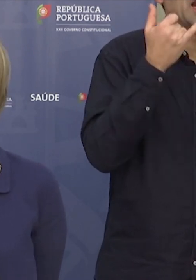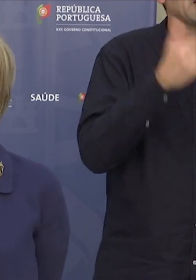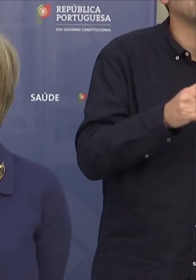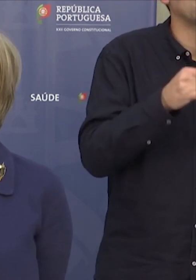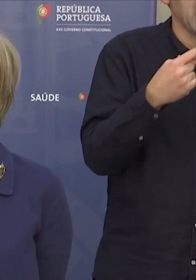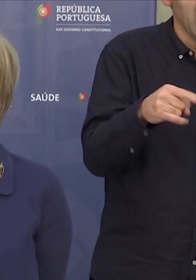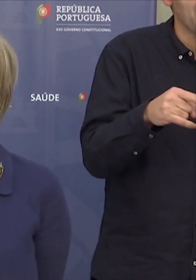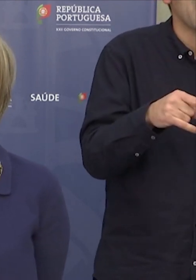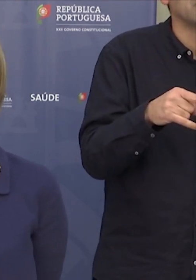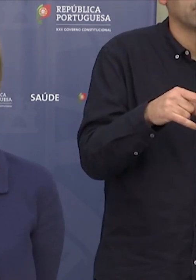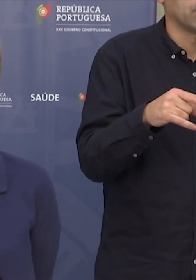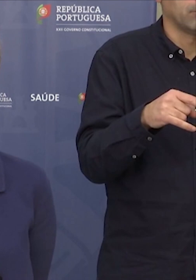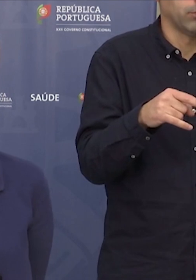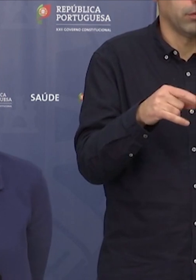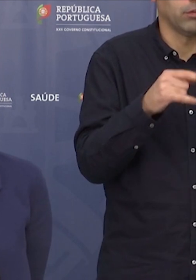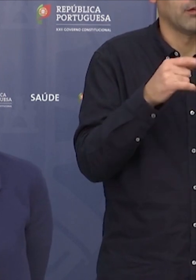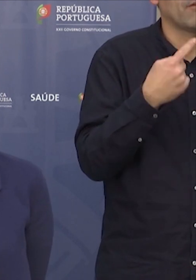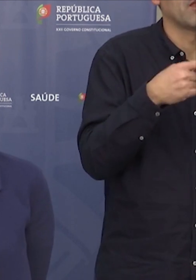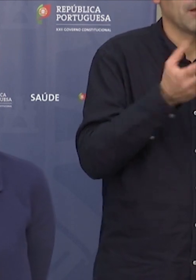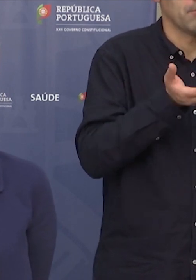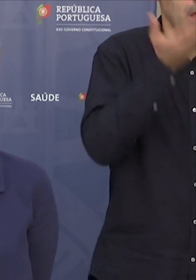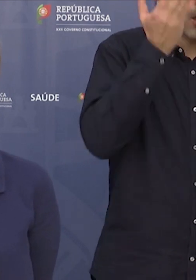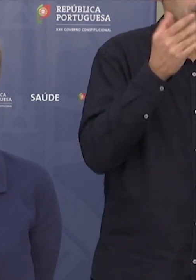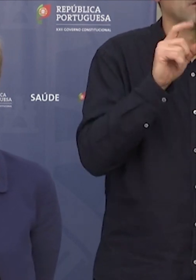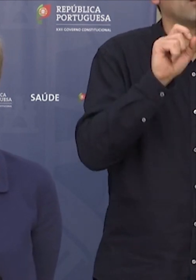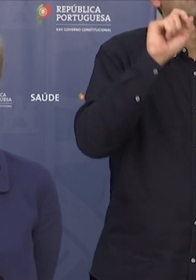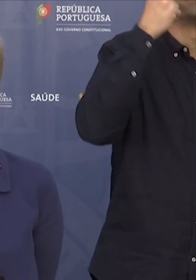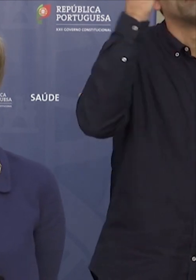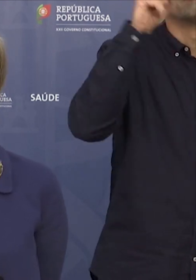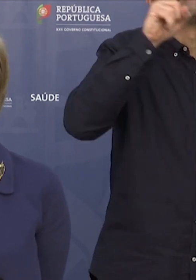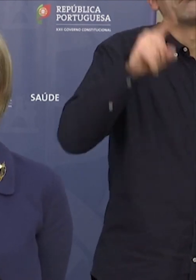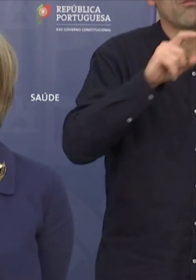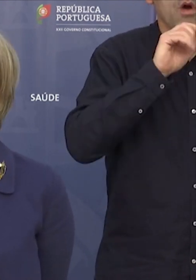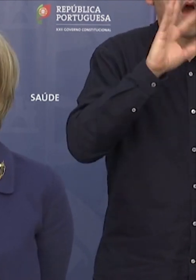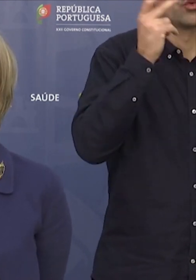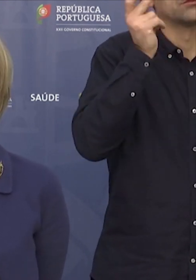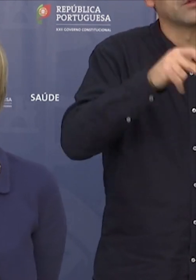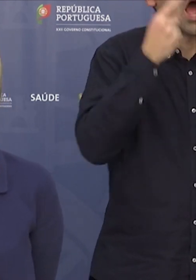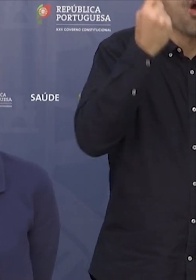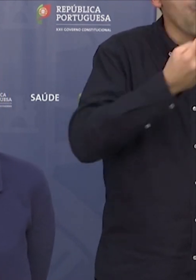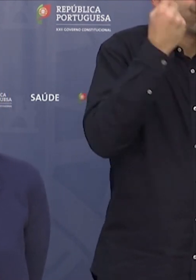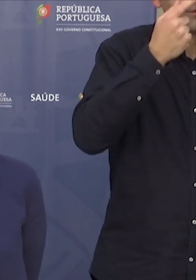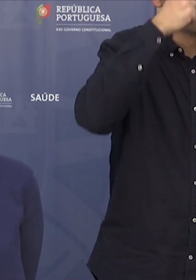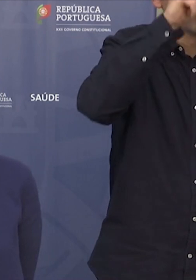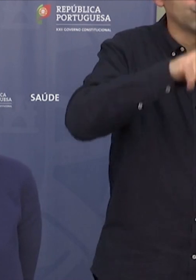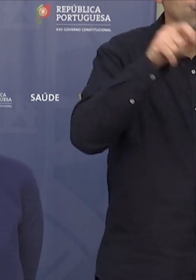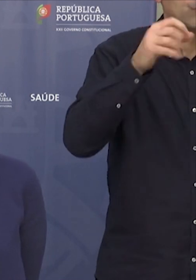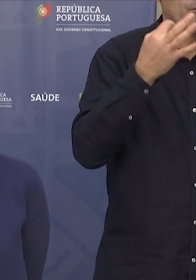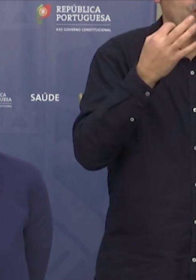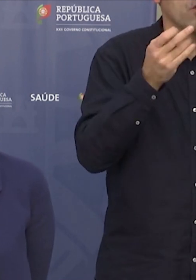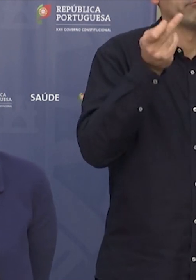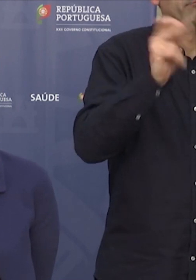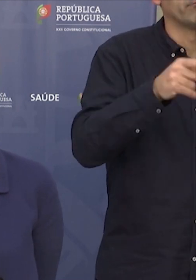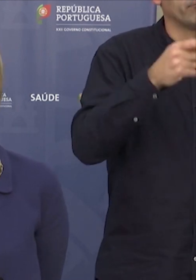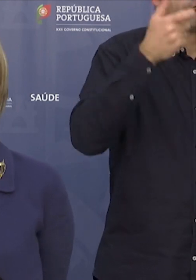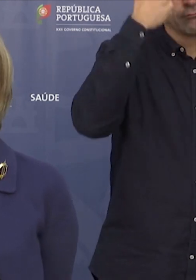riscos, que eventuais situações de ocorrências em pessoas que tinham sido submetidas